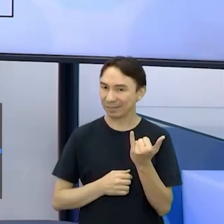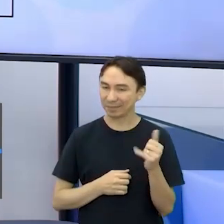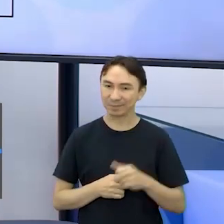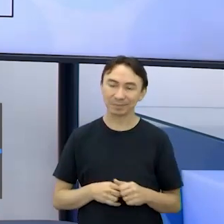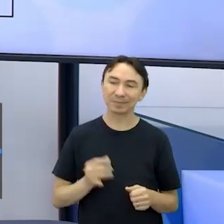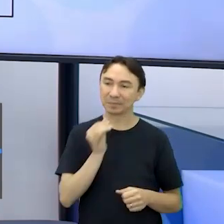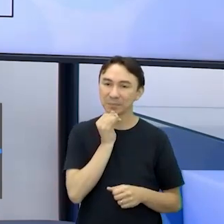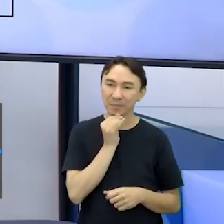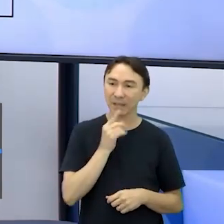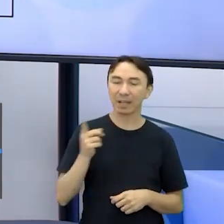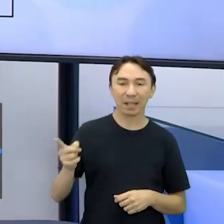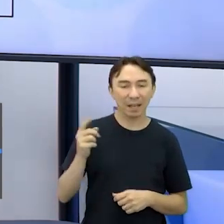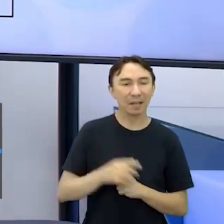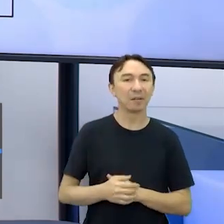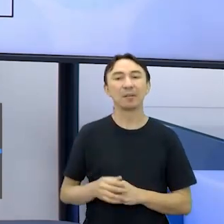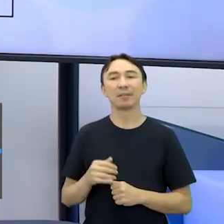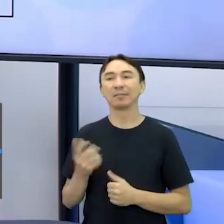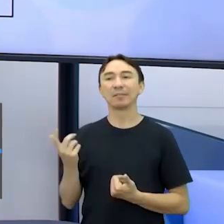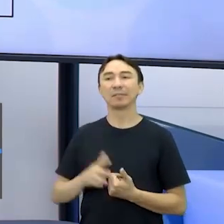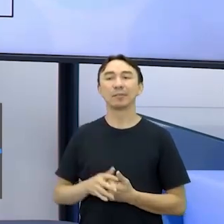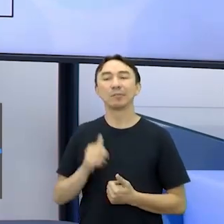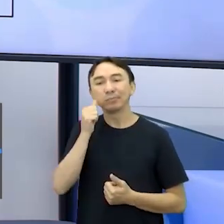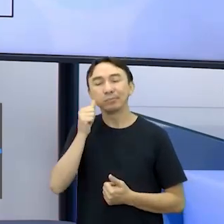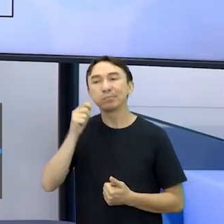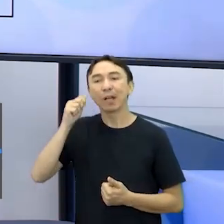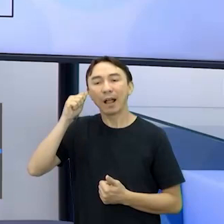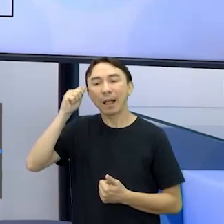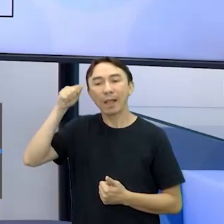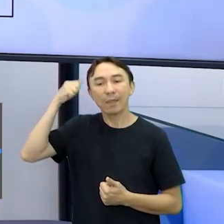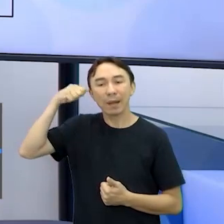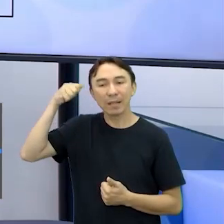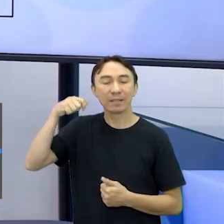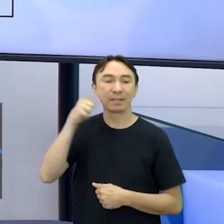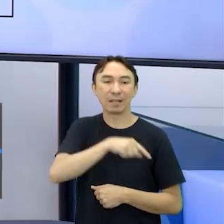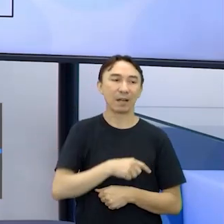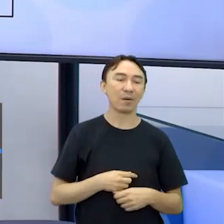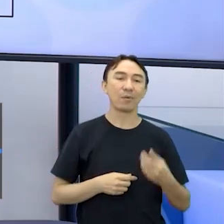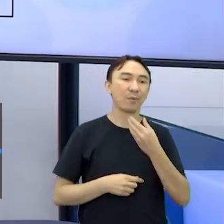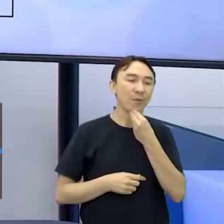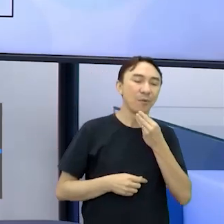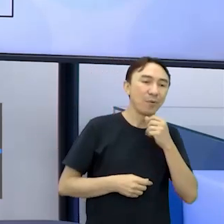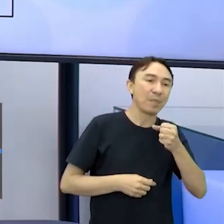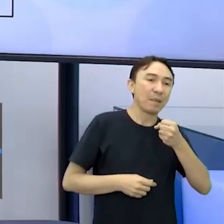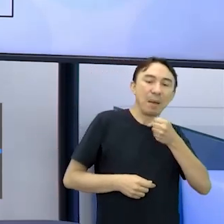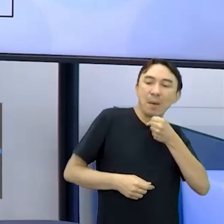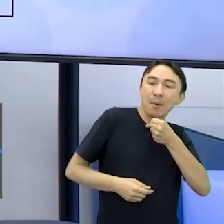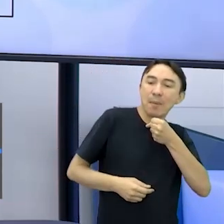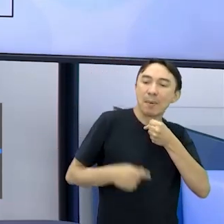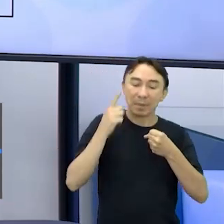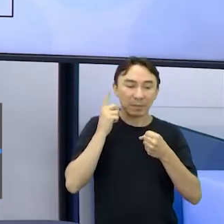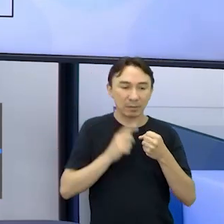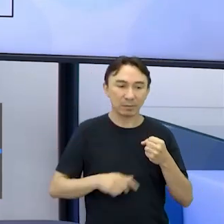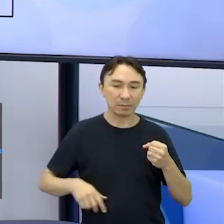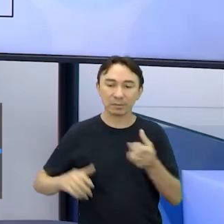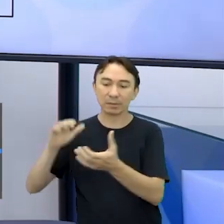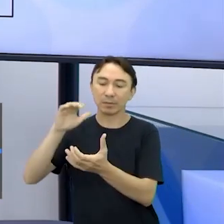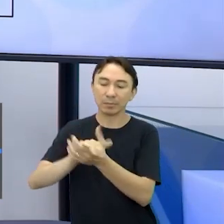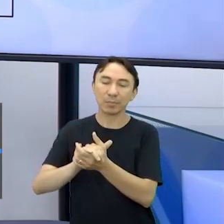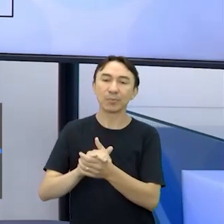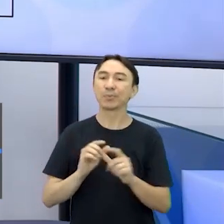atriz tal com o cantor tal. Na Inglaterra, eles tratam do noivado da princesa tal com, sei lá,